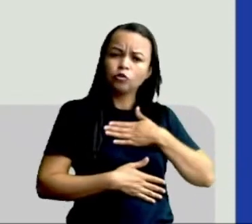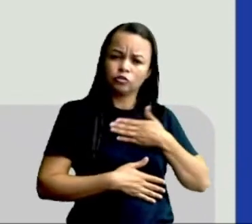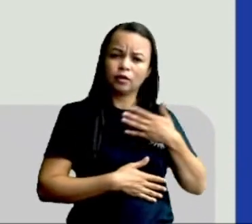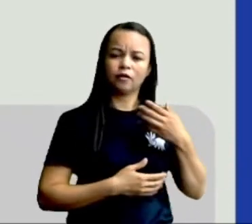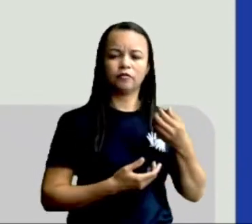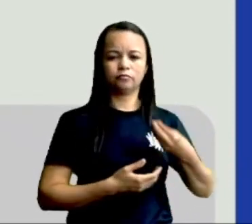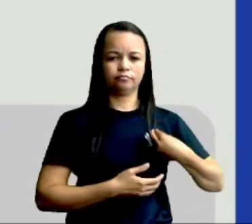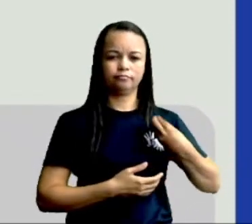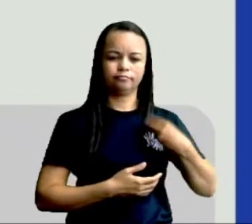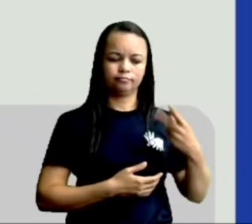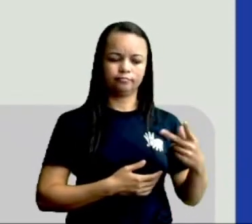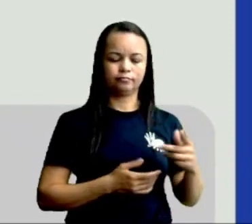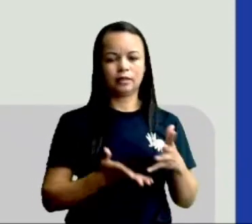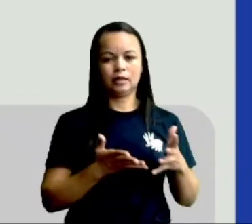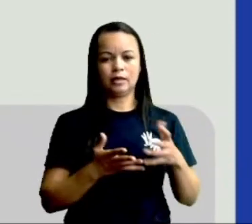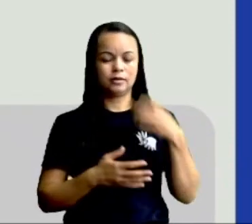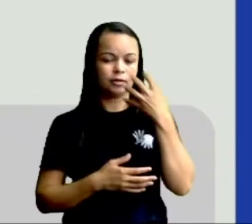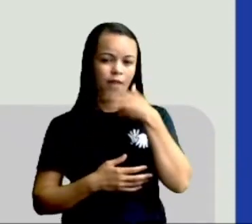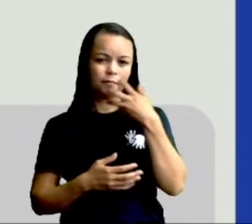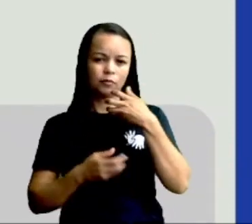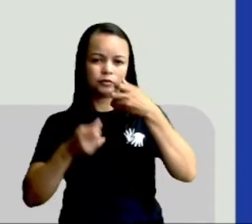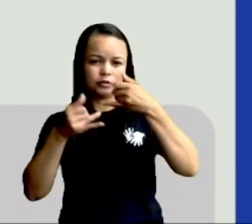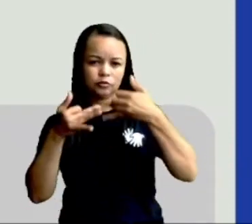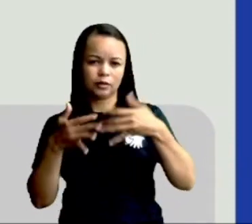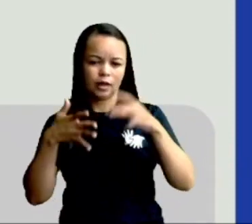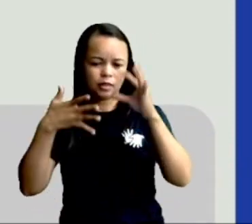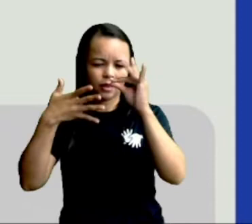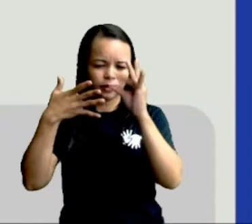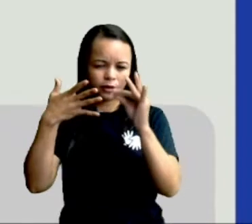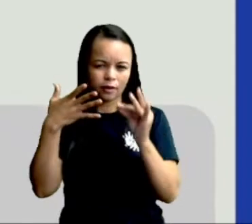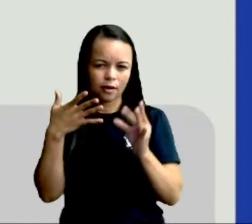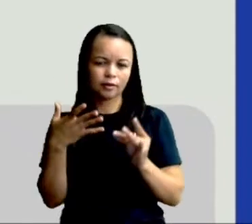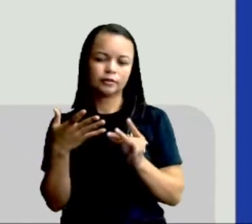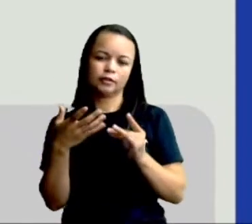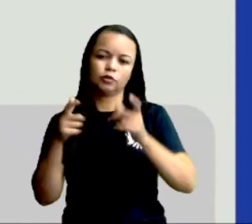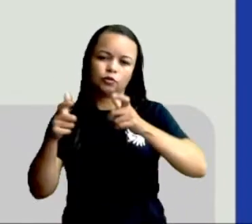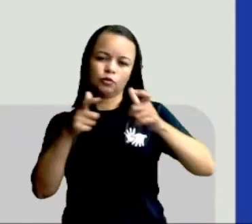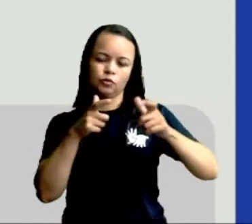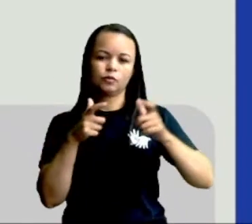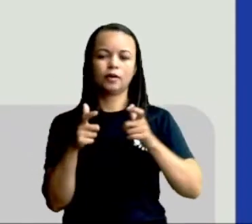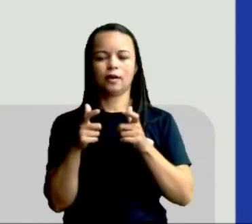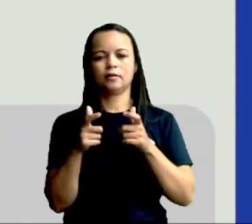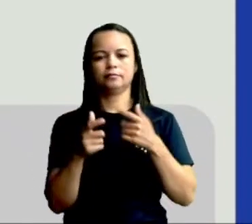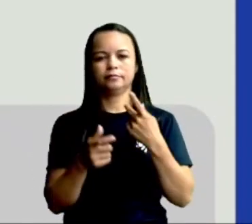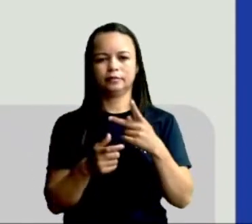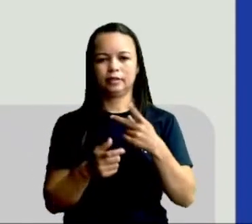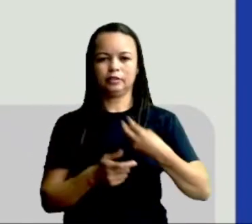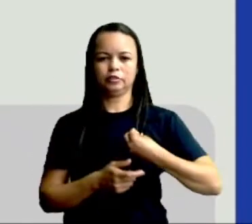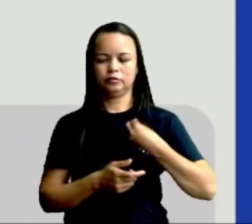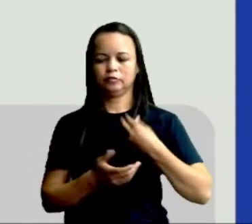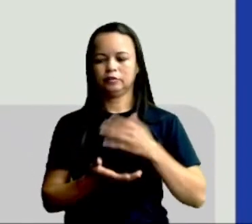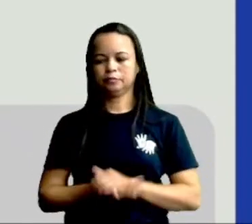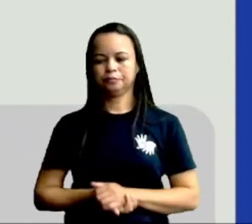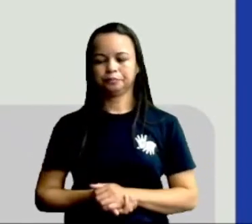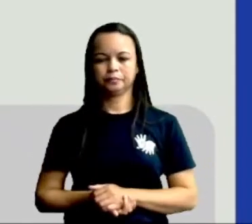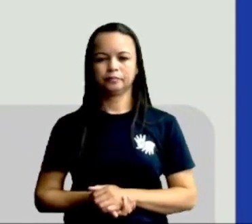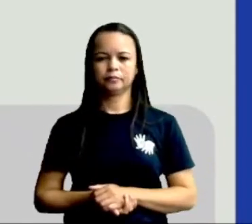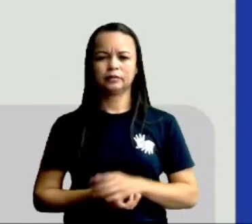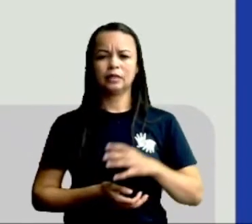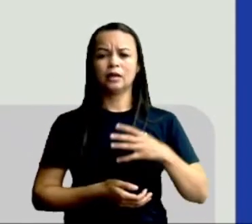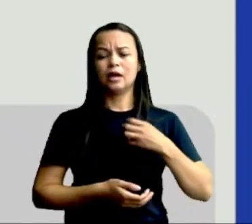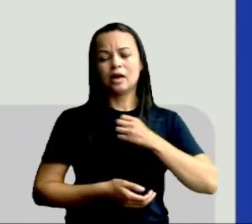gostavam de morar E aí na música eles falam de cada detalhezinho lugar que eles moravam olha só que interessante